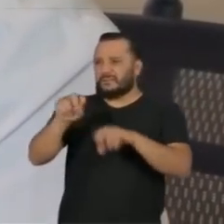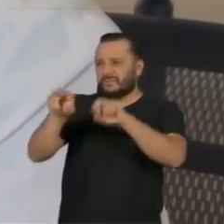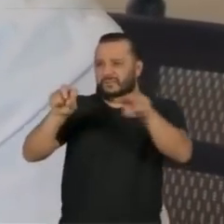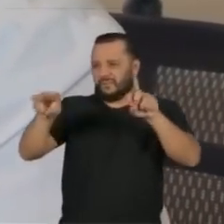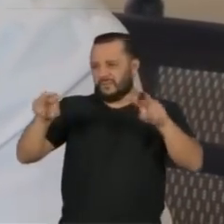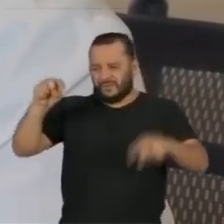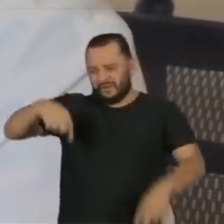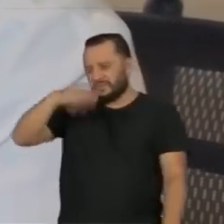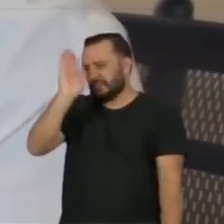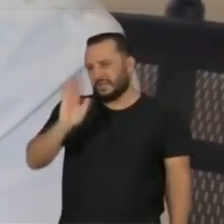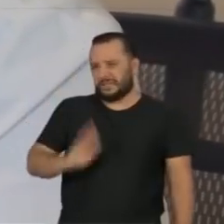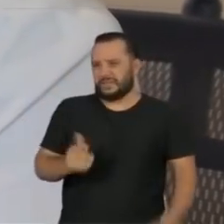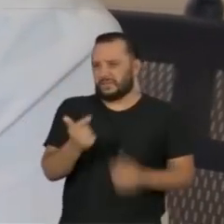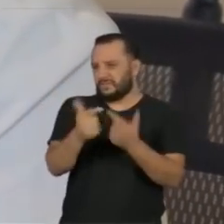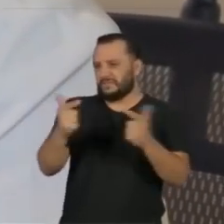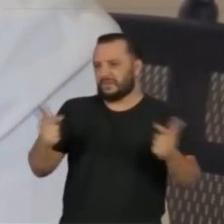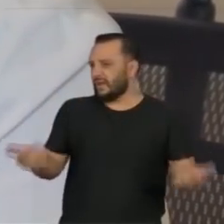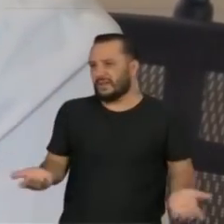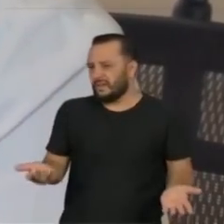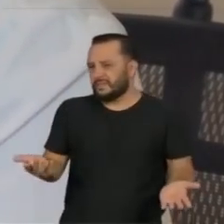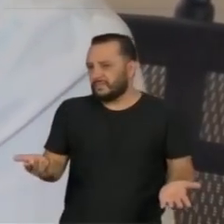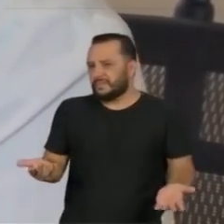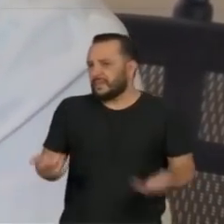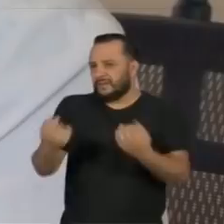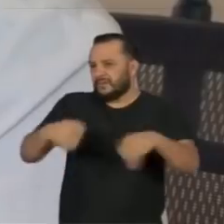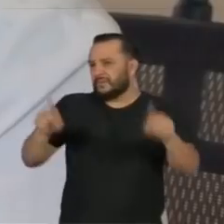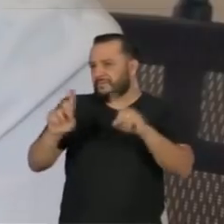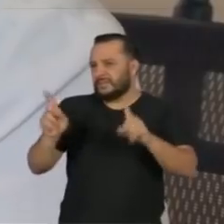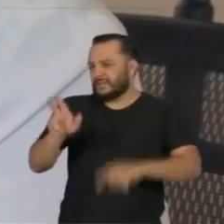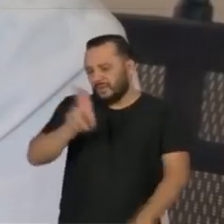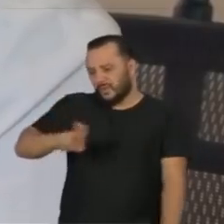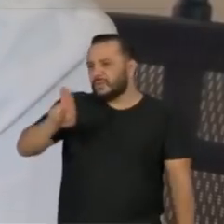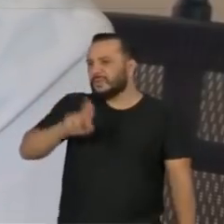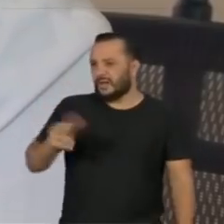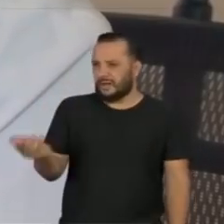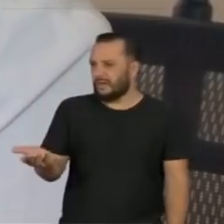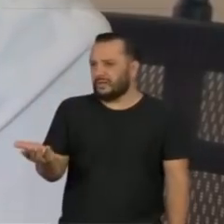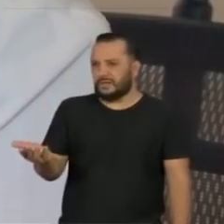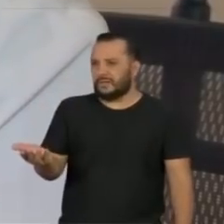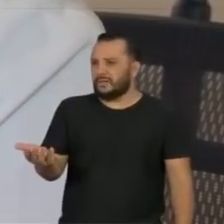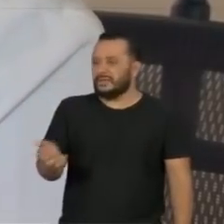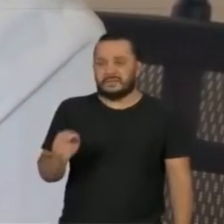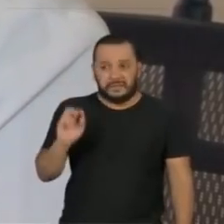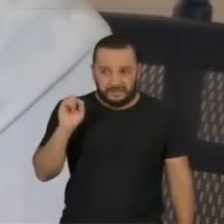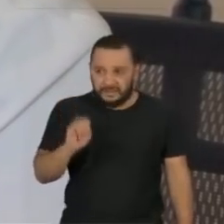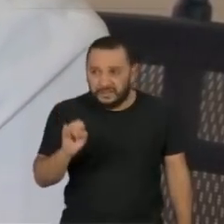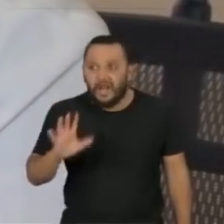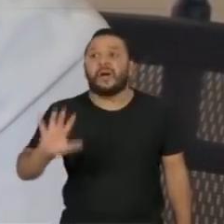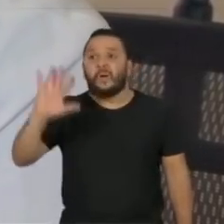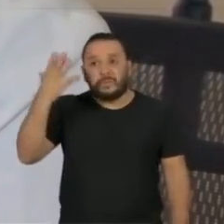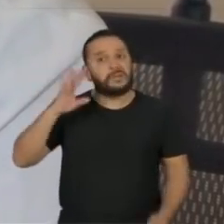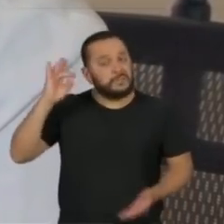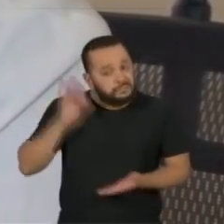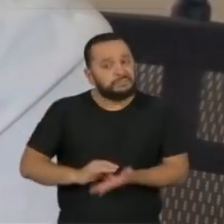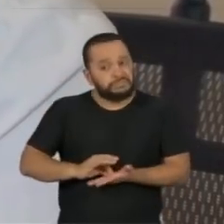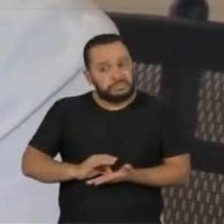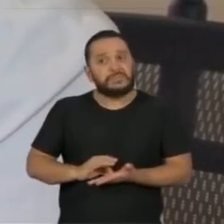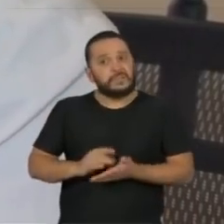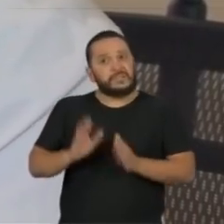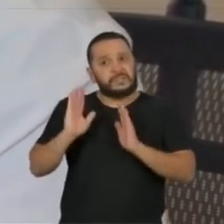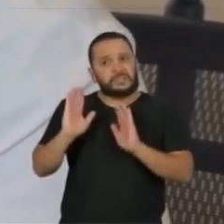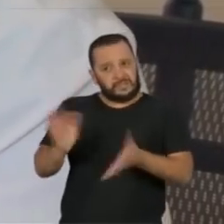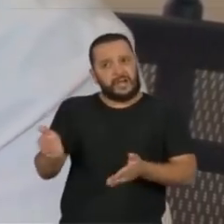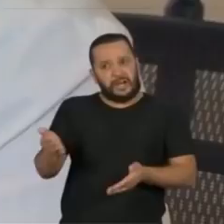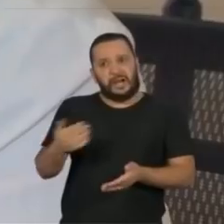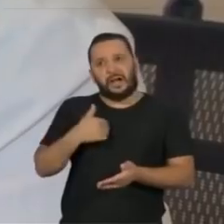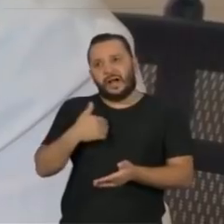Brasil. Não é necessário a gente usar máscaras até o momento que, se em alguma situação a gente tiver muitos casos, aí